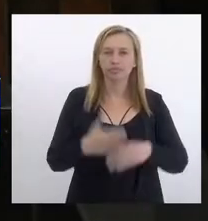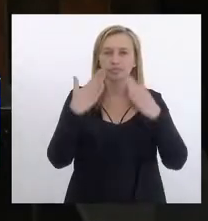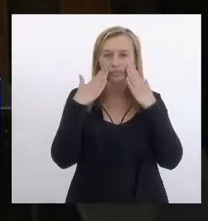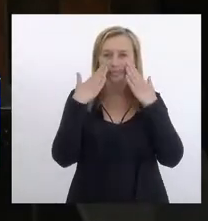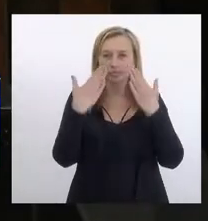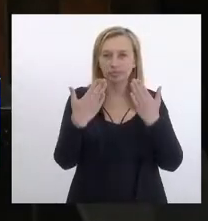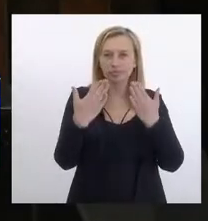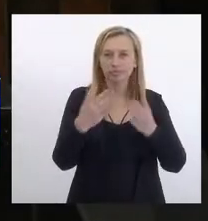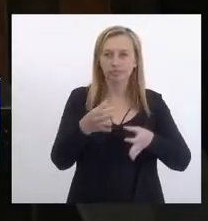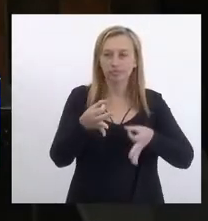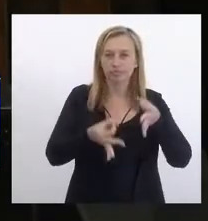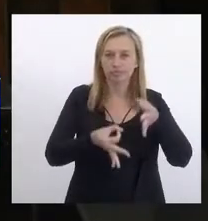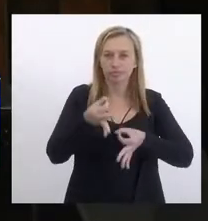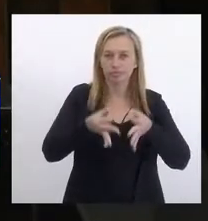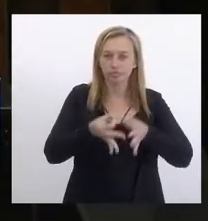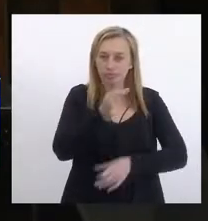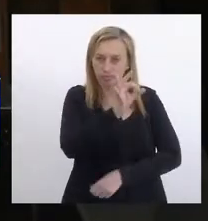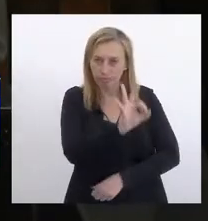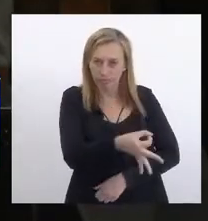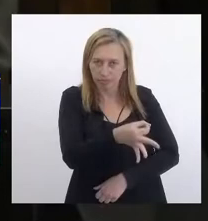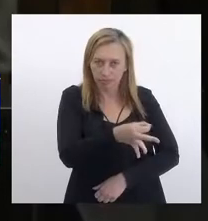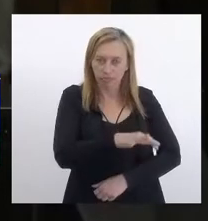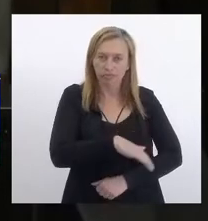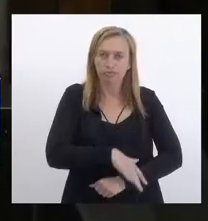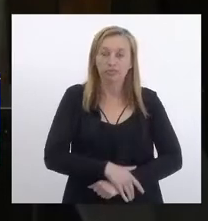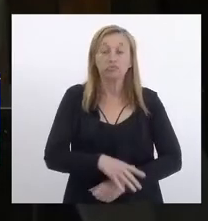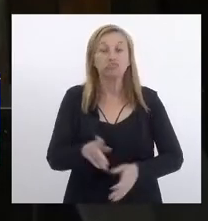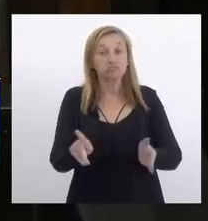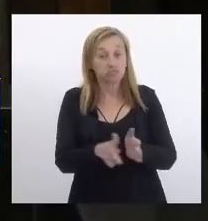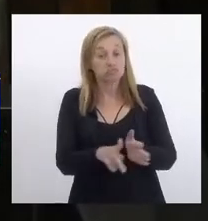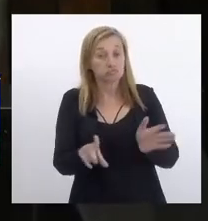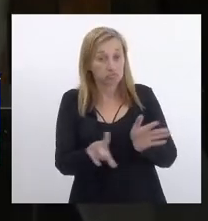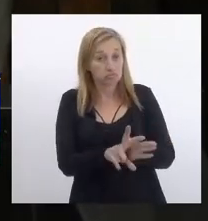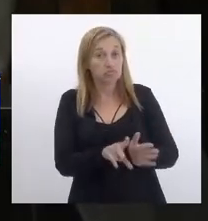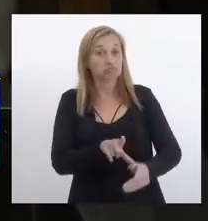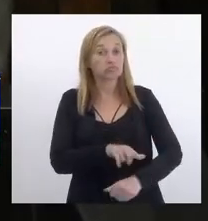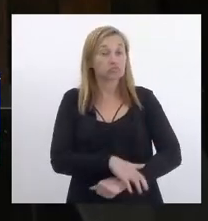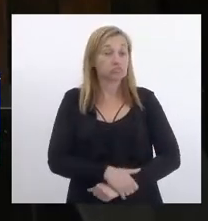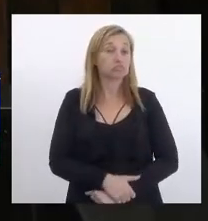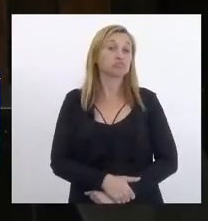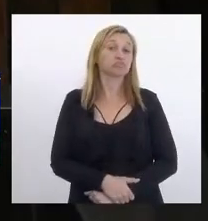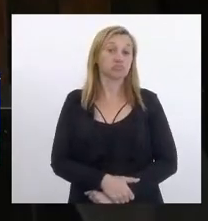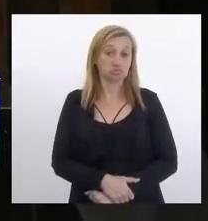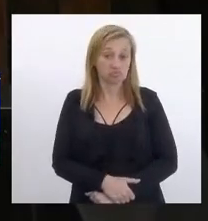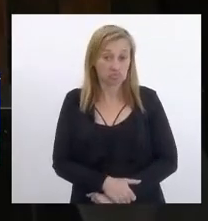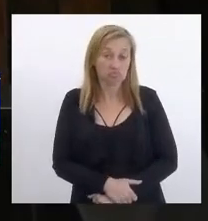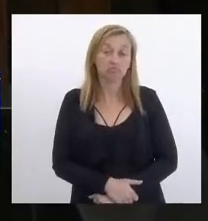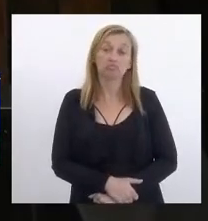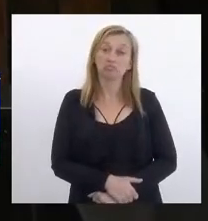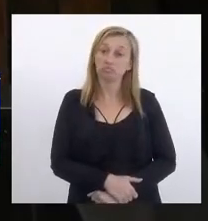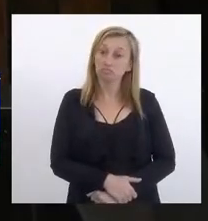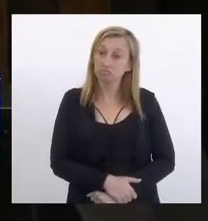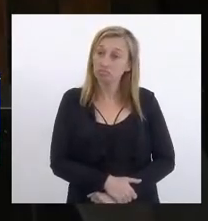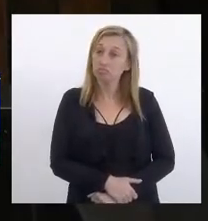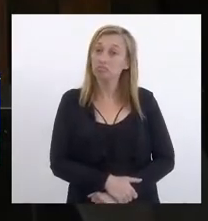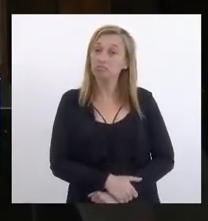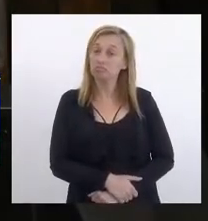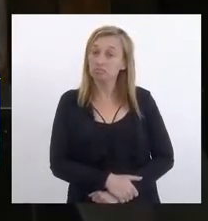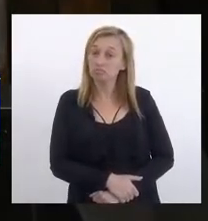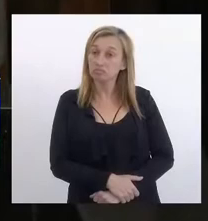apresenta um justo e correto projeto de lei que dá